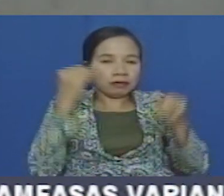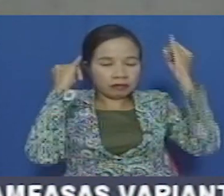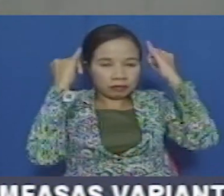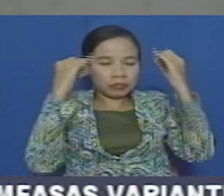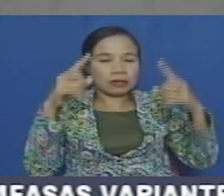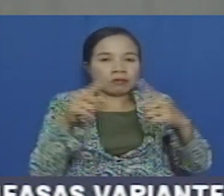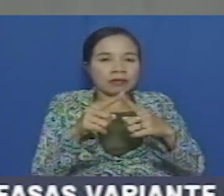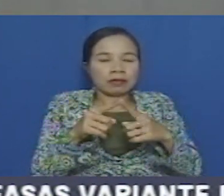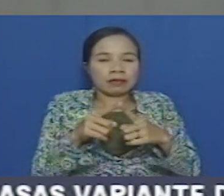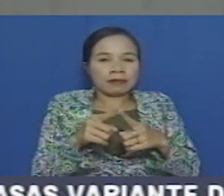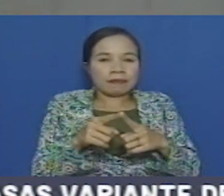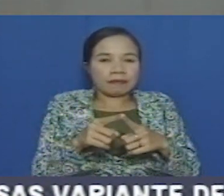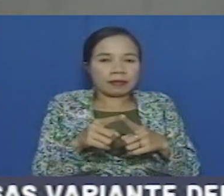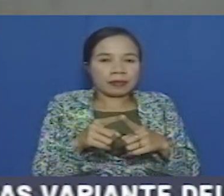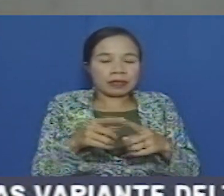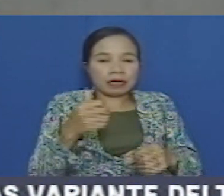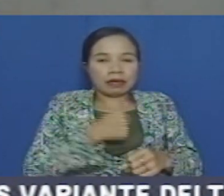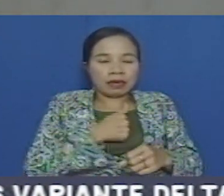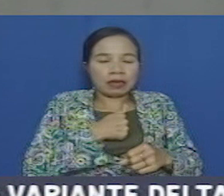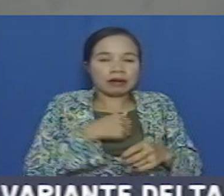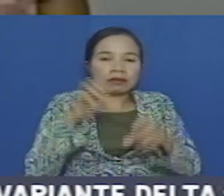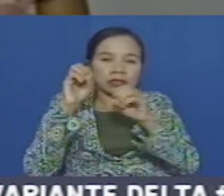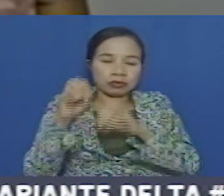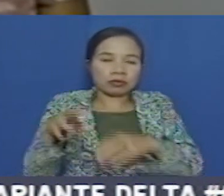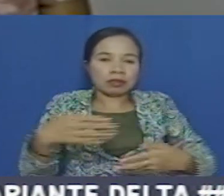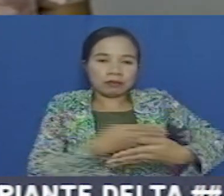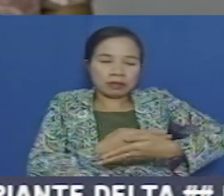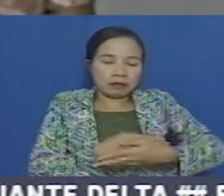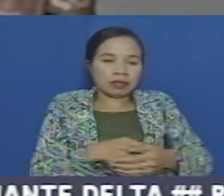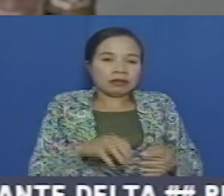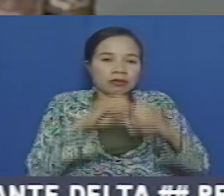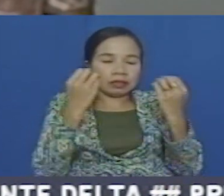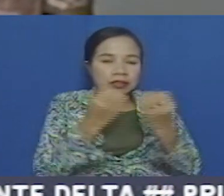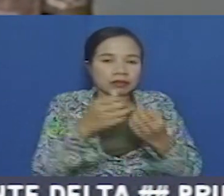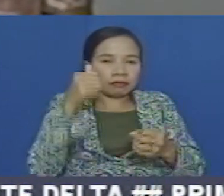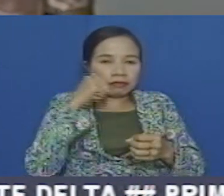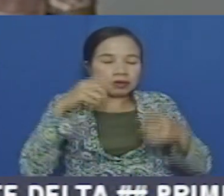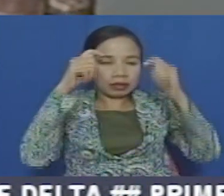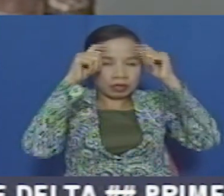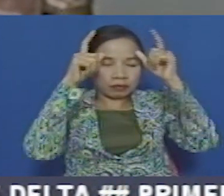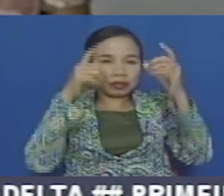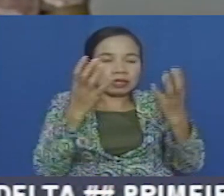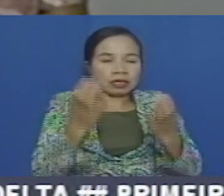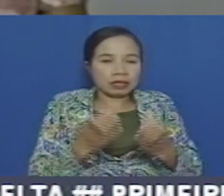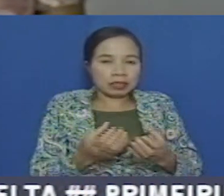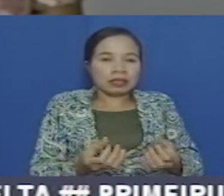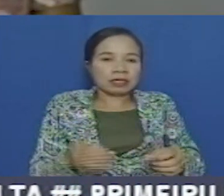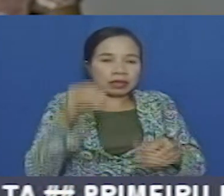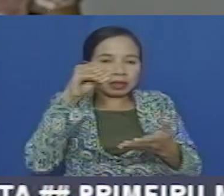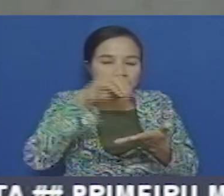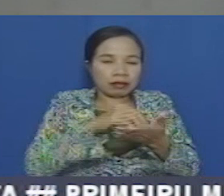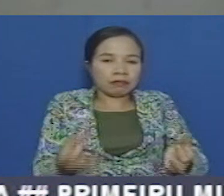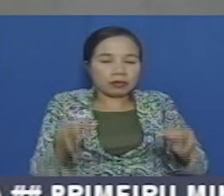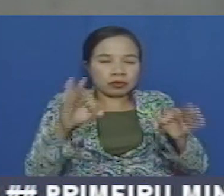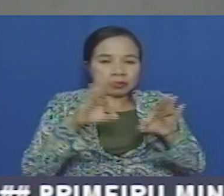baiha actus soe bebê ninia. Rede Feito Timor-Leste iha komitmentu tau importância,